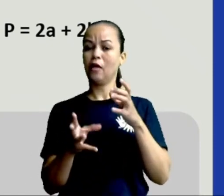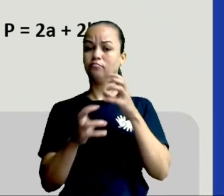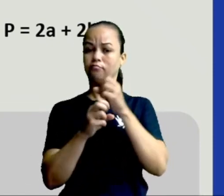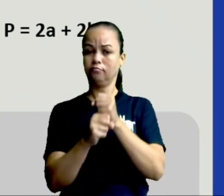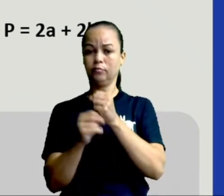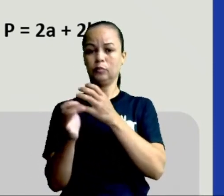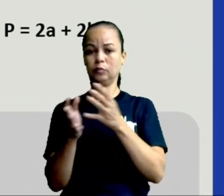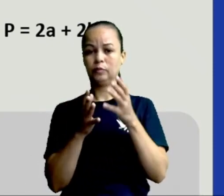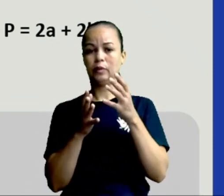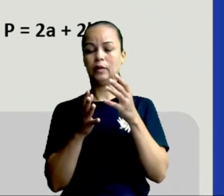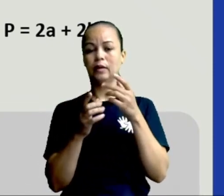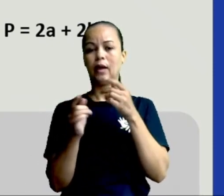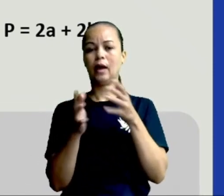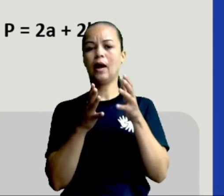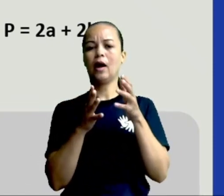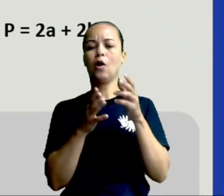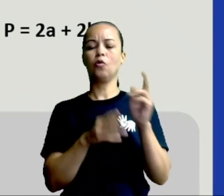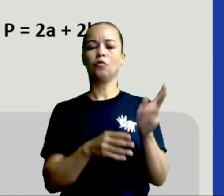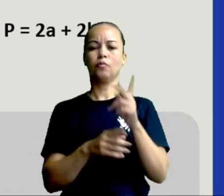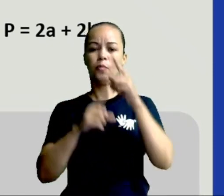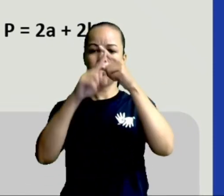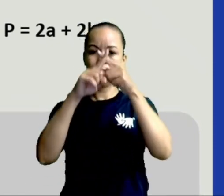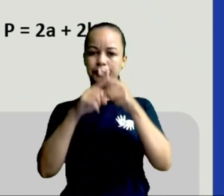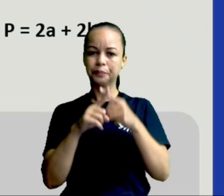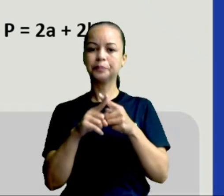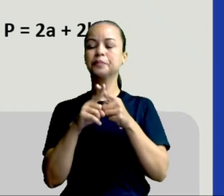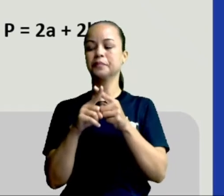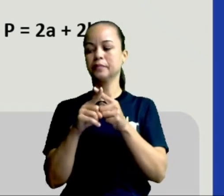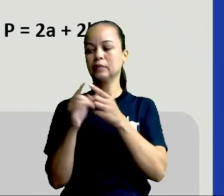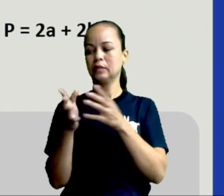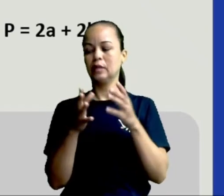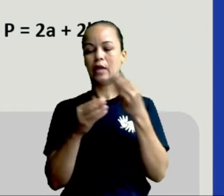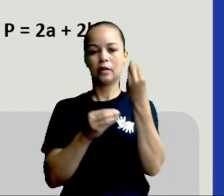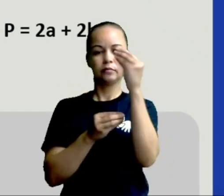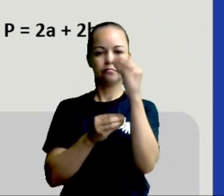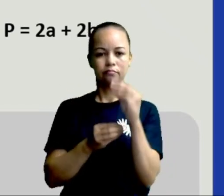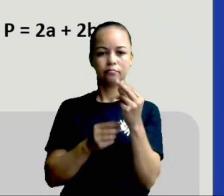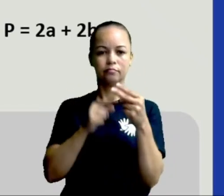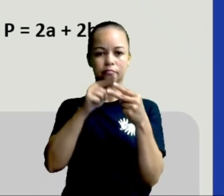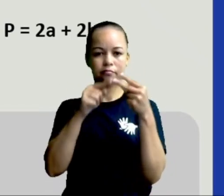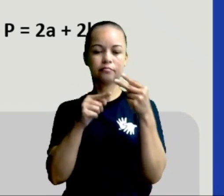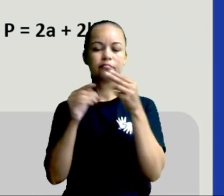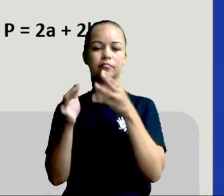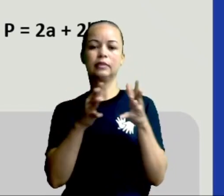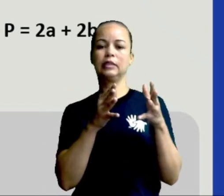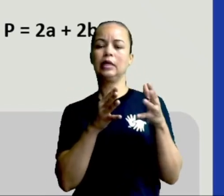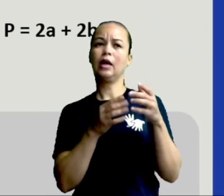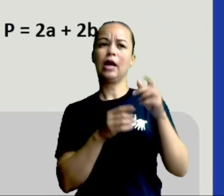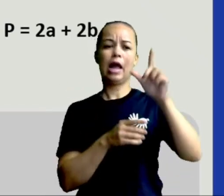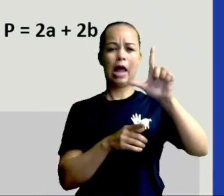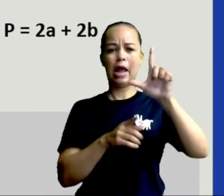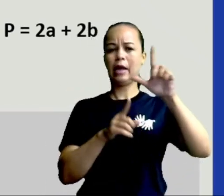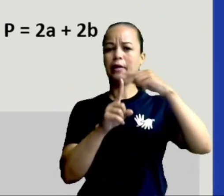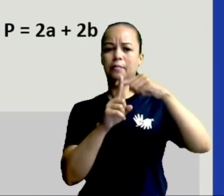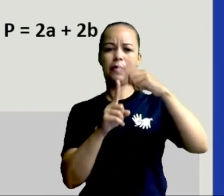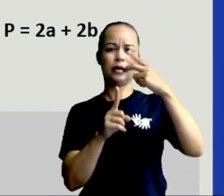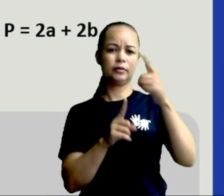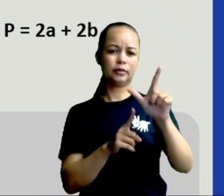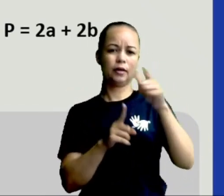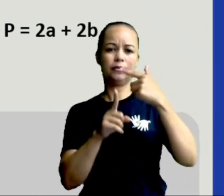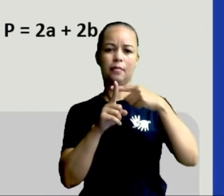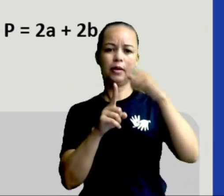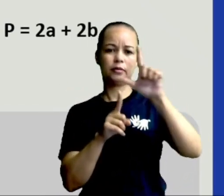mesmo valor, aí vou multiplicar o valor de B e adicionar os dois. Ou adicionar normal, L mais L mais L mais